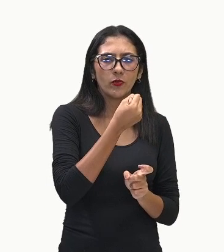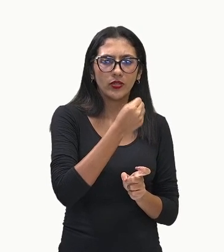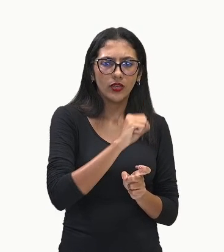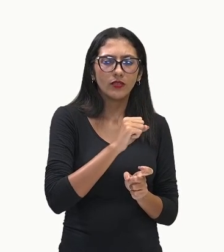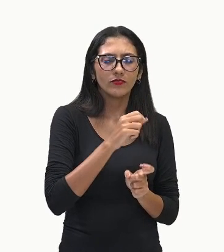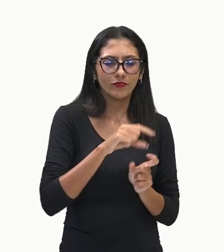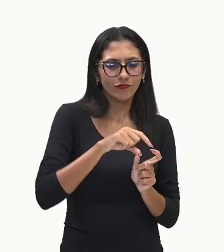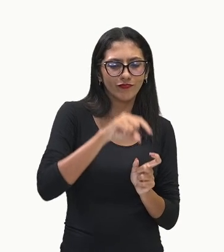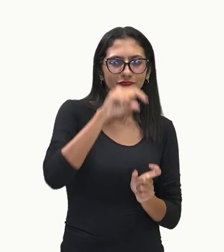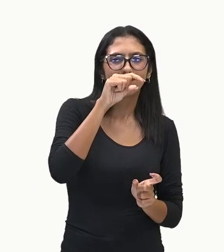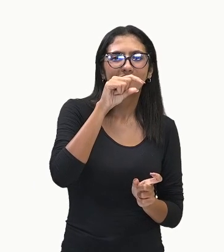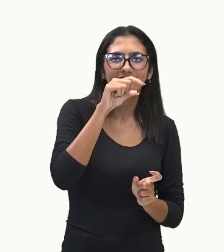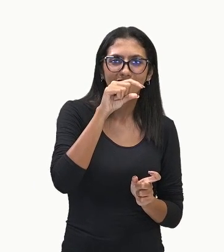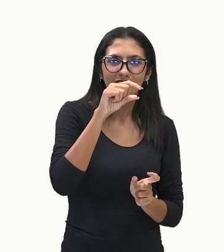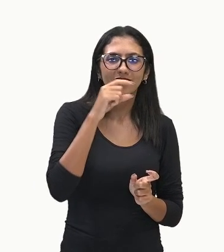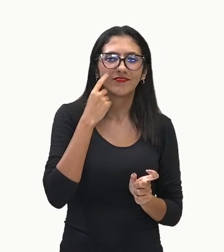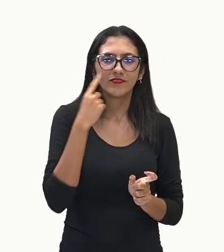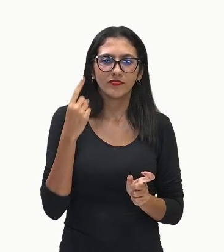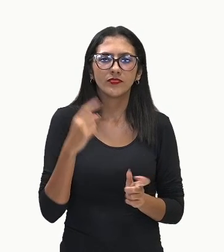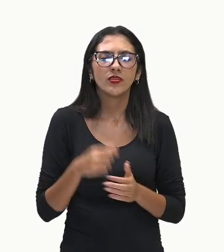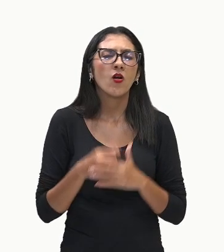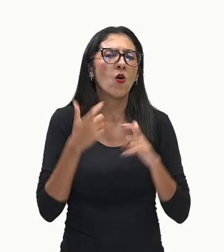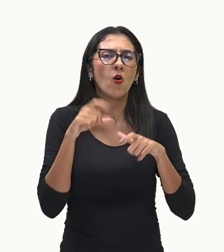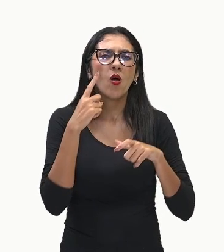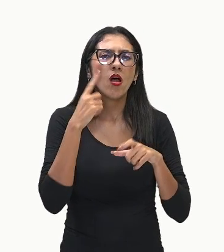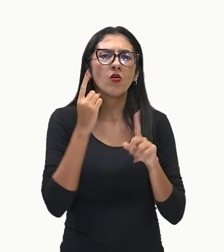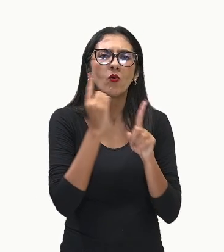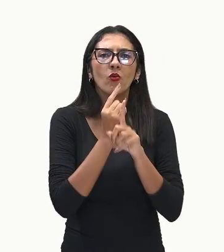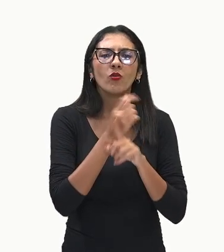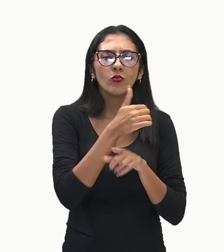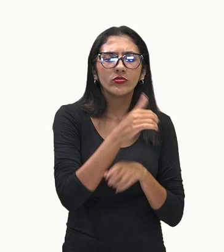140. Aonde está o 100? O 100 está aqui, ó.